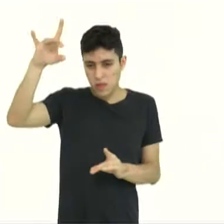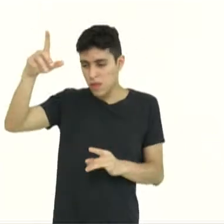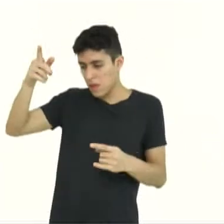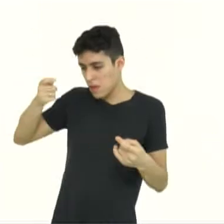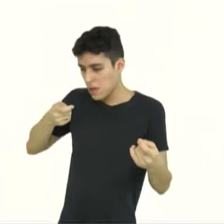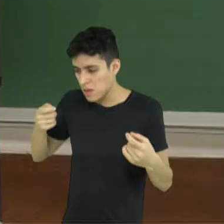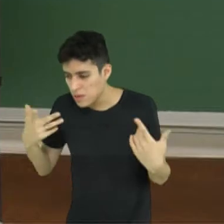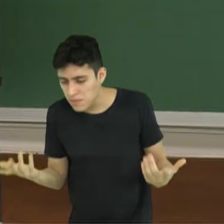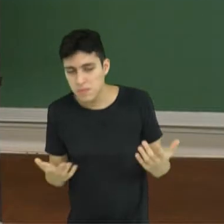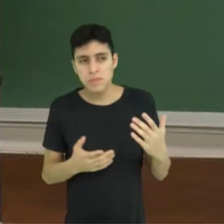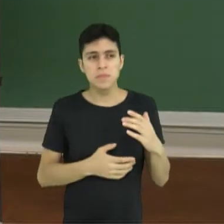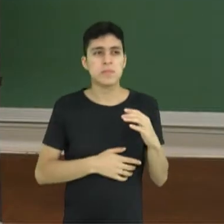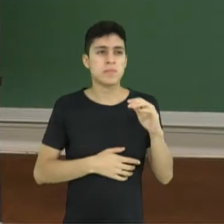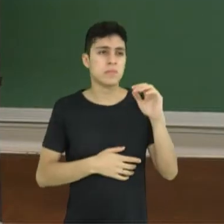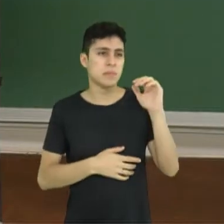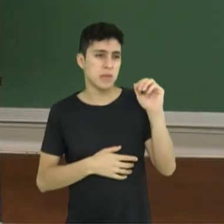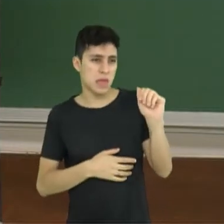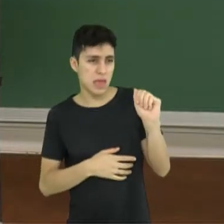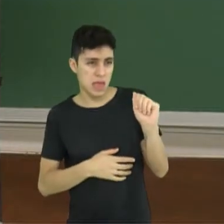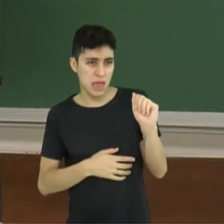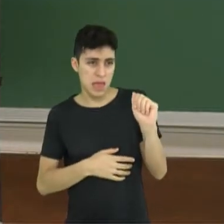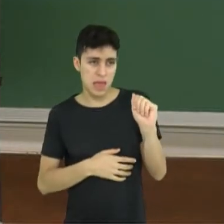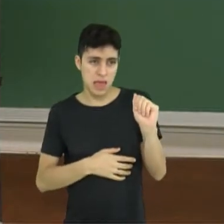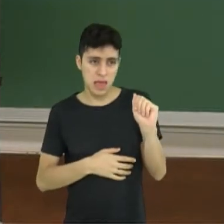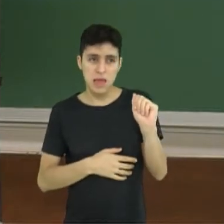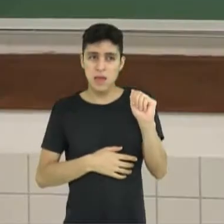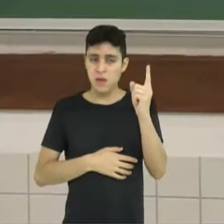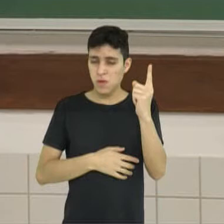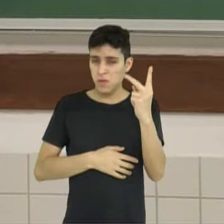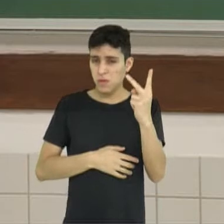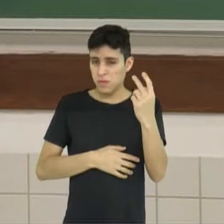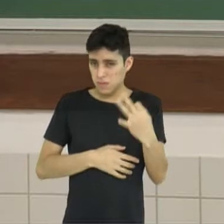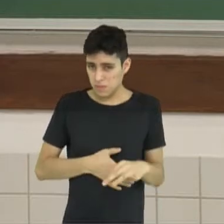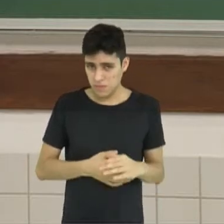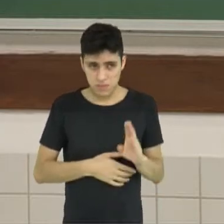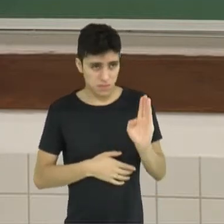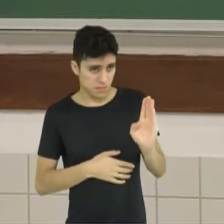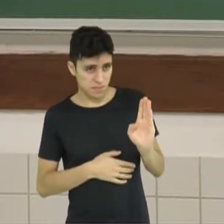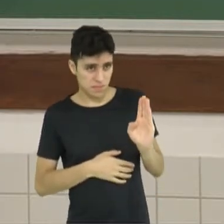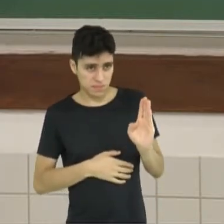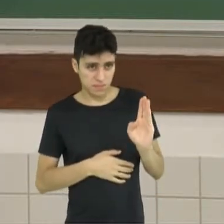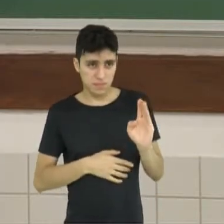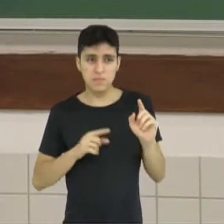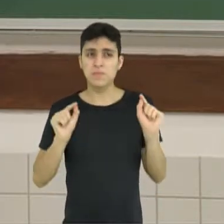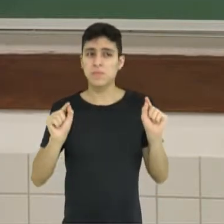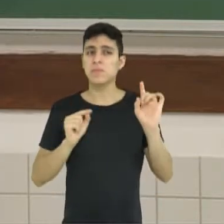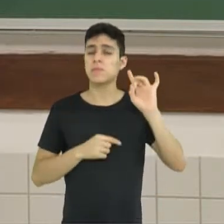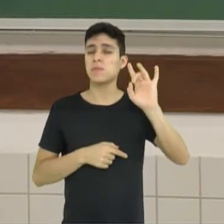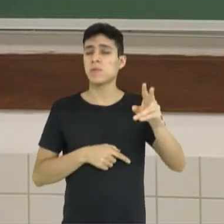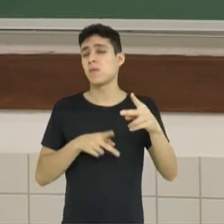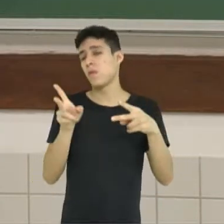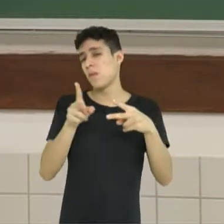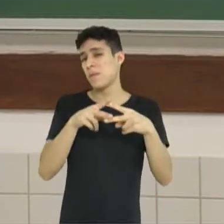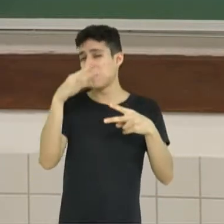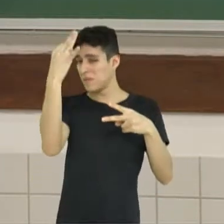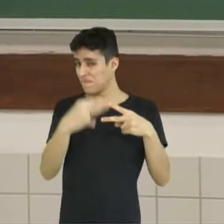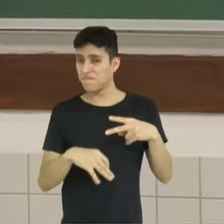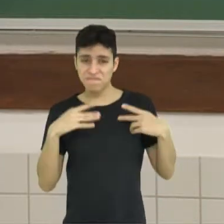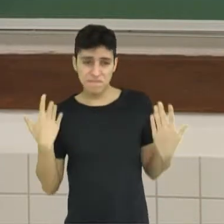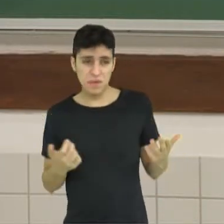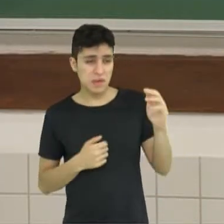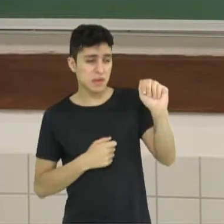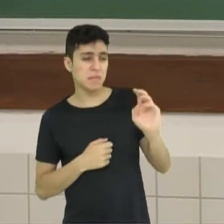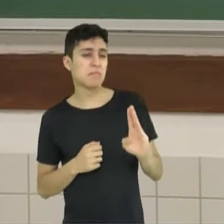E aí? Letra A 1 e a 2 estão corretas? Letra B, alternativa B. Somente a 2